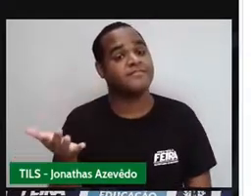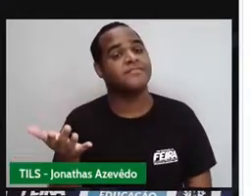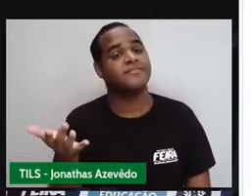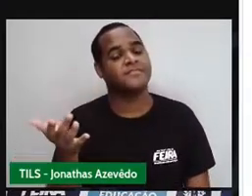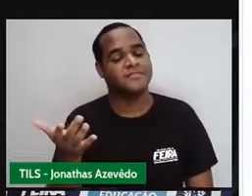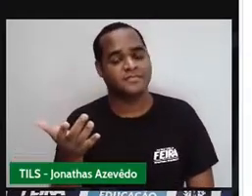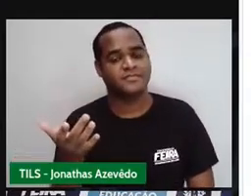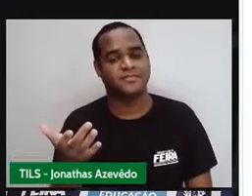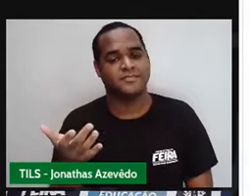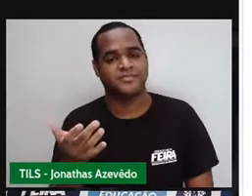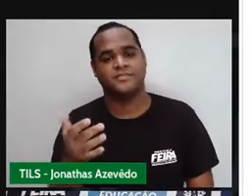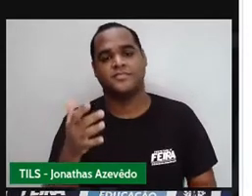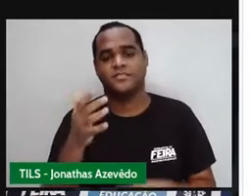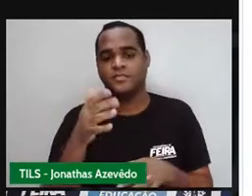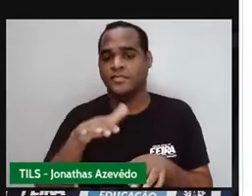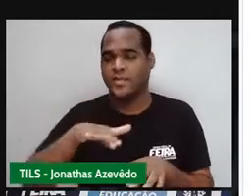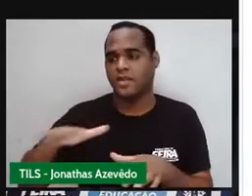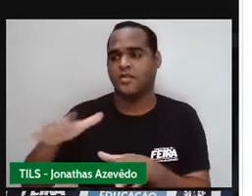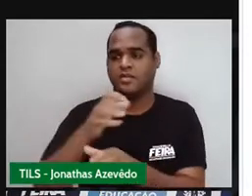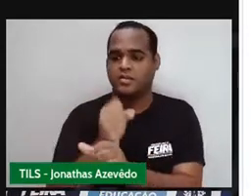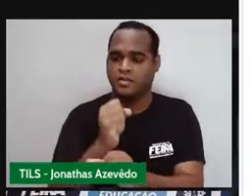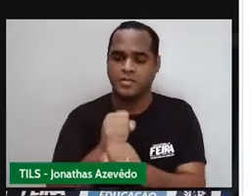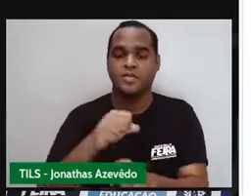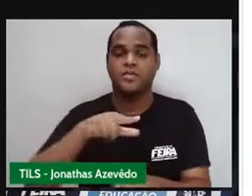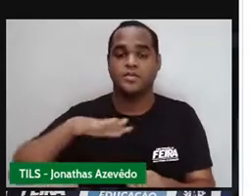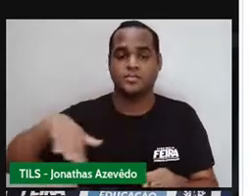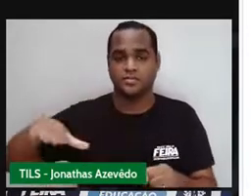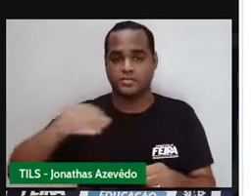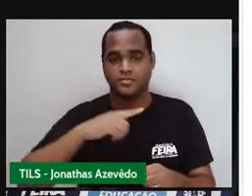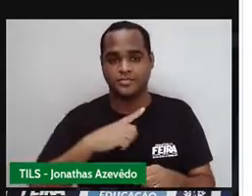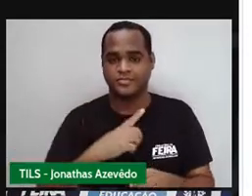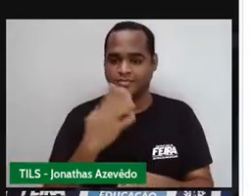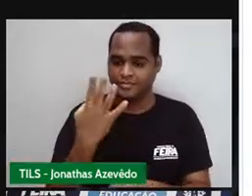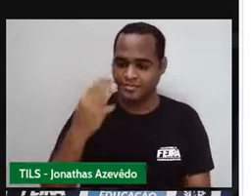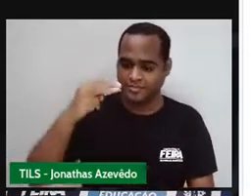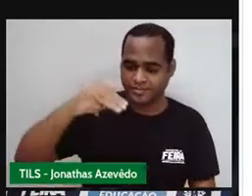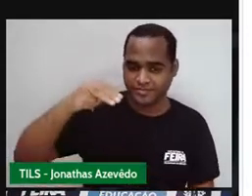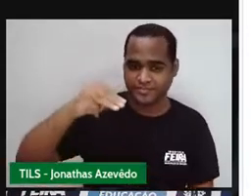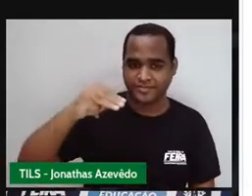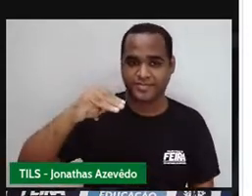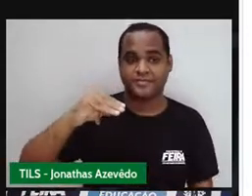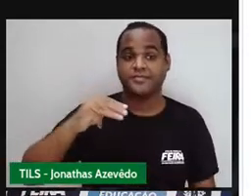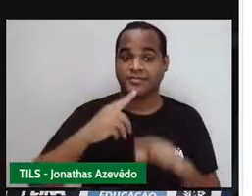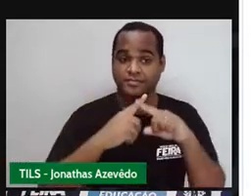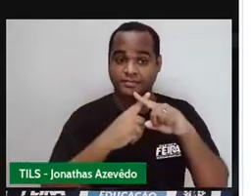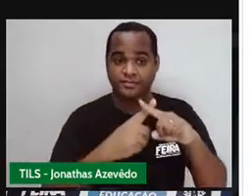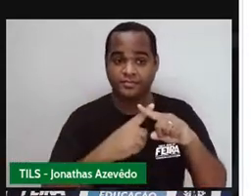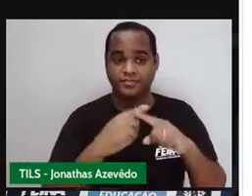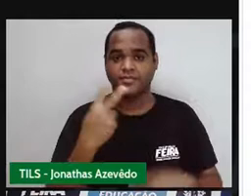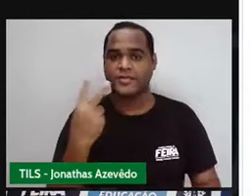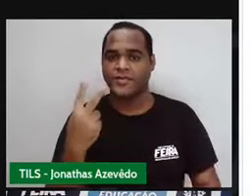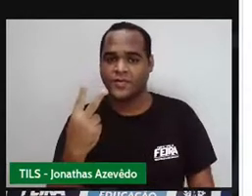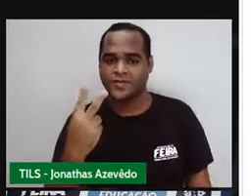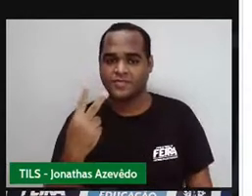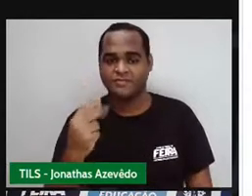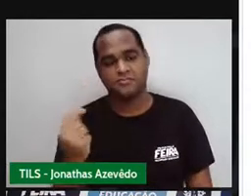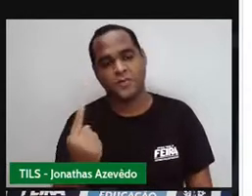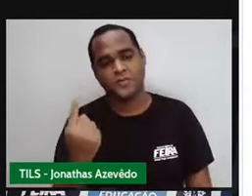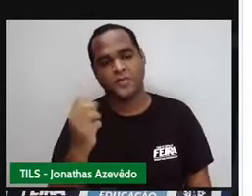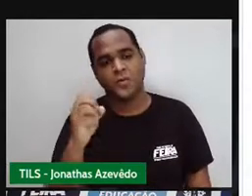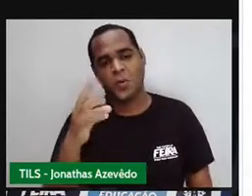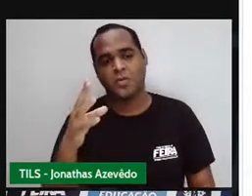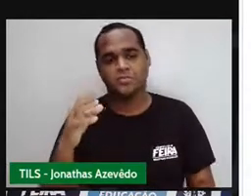a área desse retângulo com tornando aqui é quatro de comprimento vezes 2 de altura ou largura